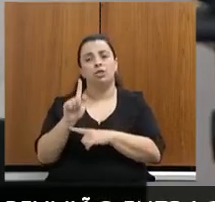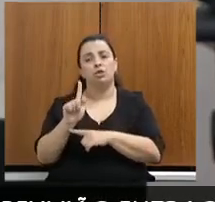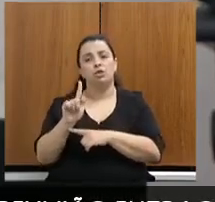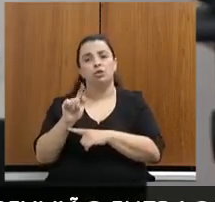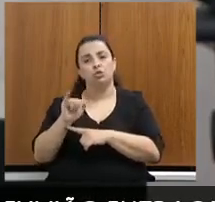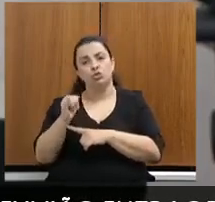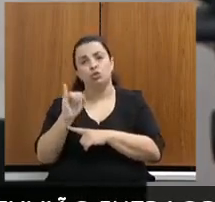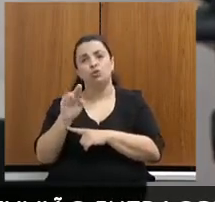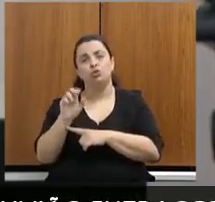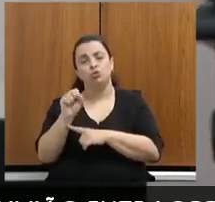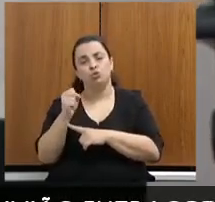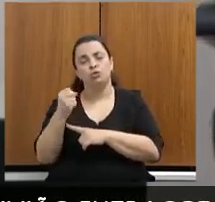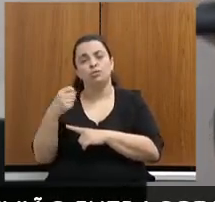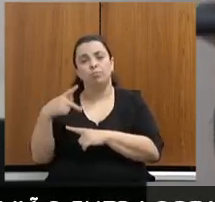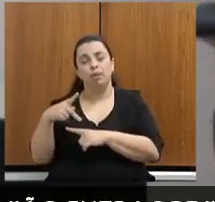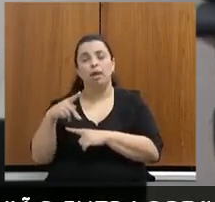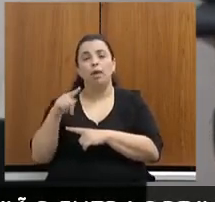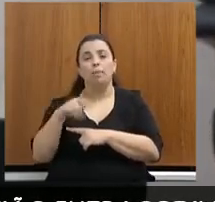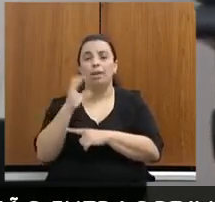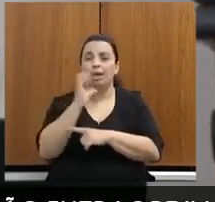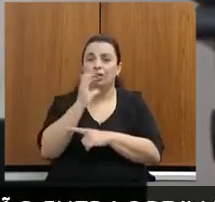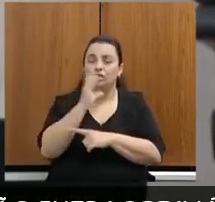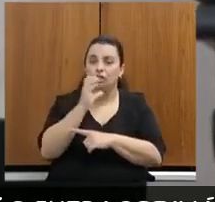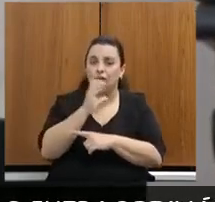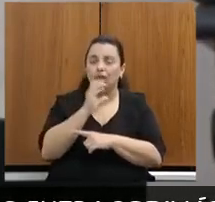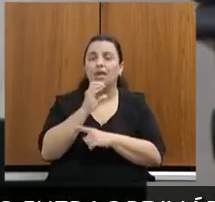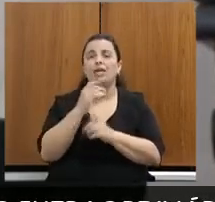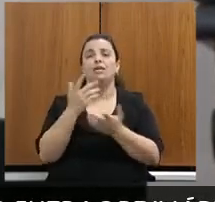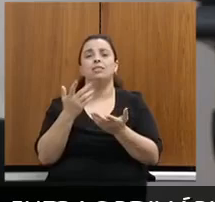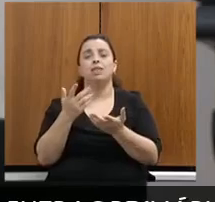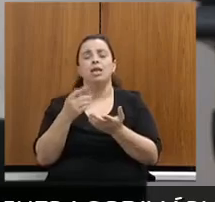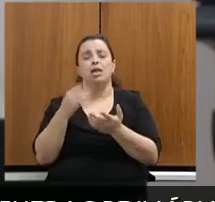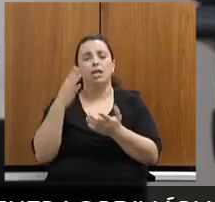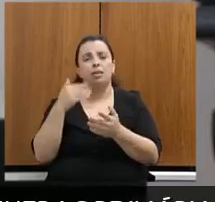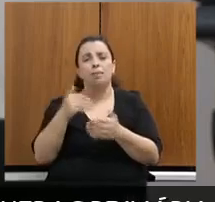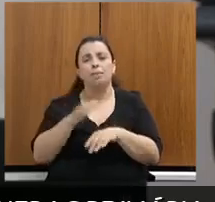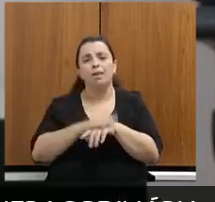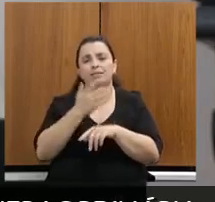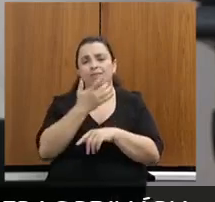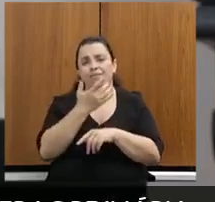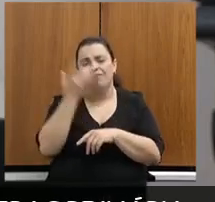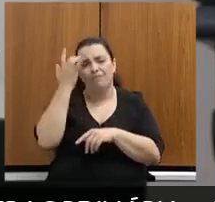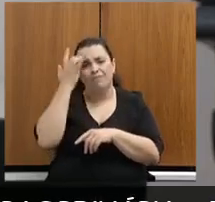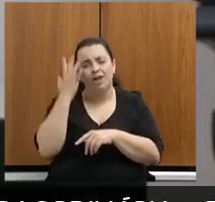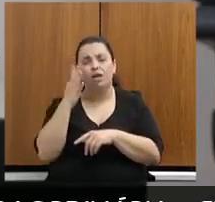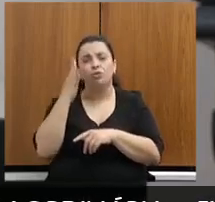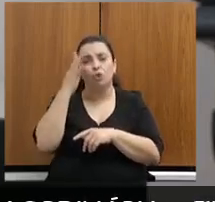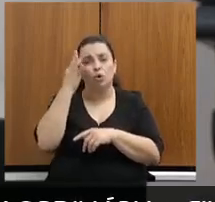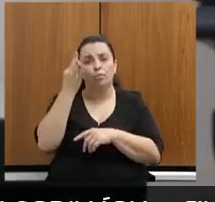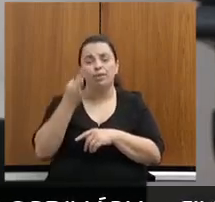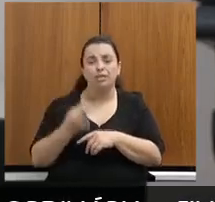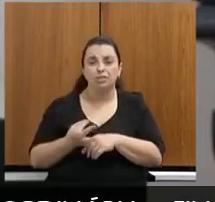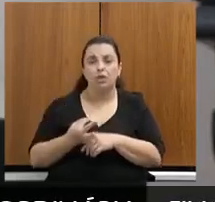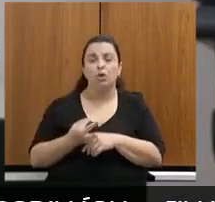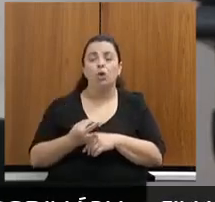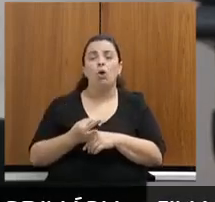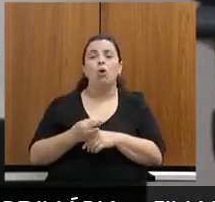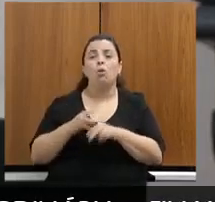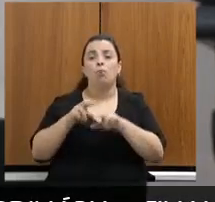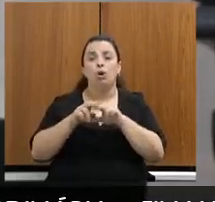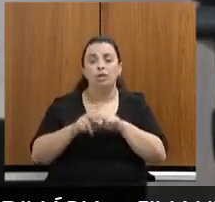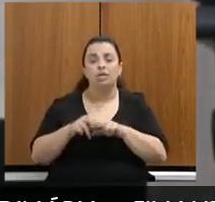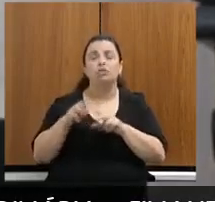agilizem as tratativas e Facilite os entendimentos com os aproximados três mil servidores